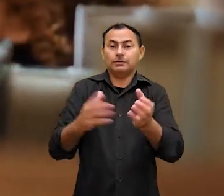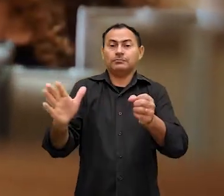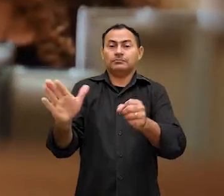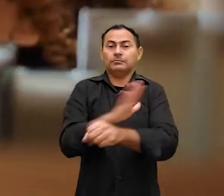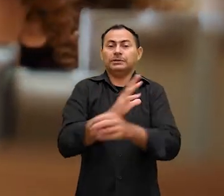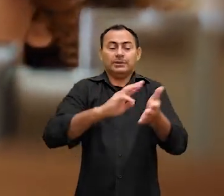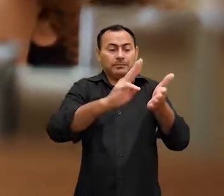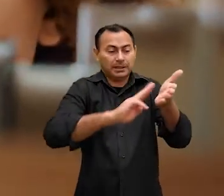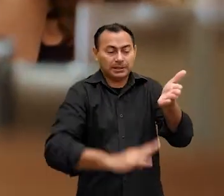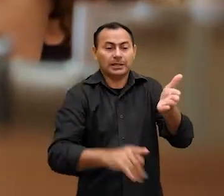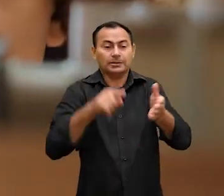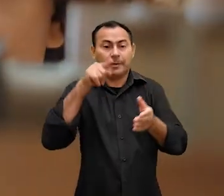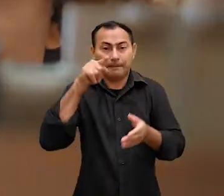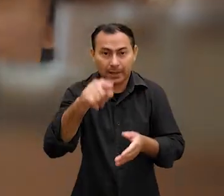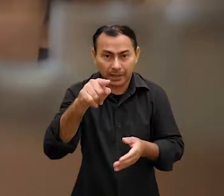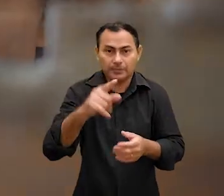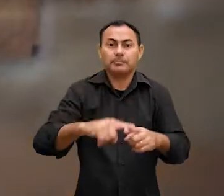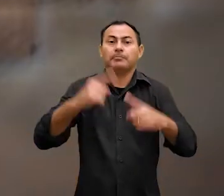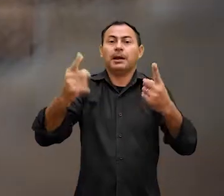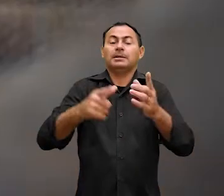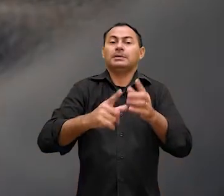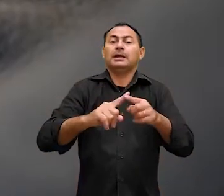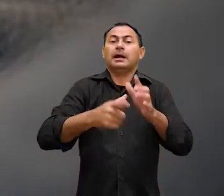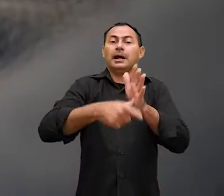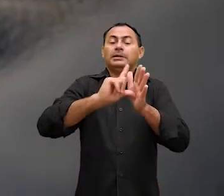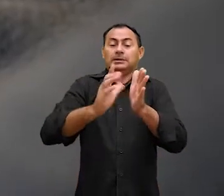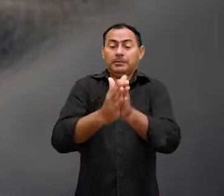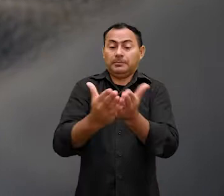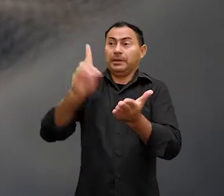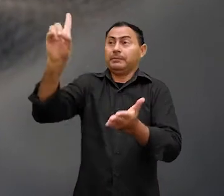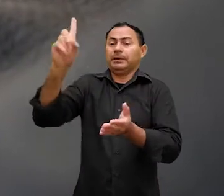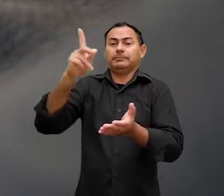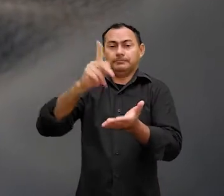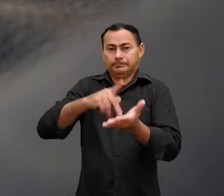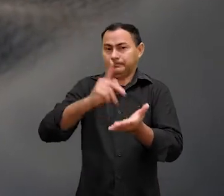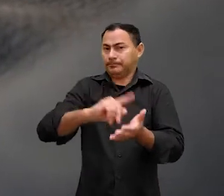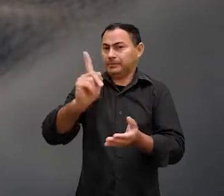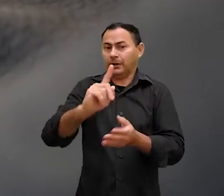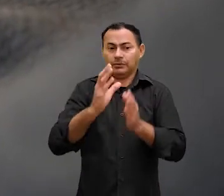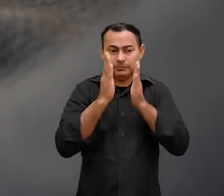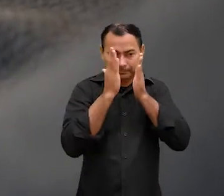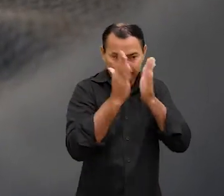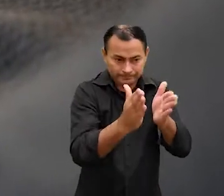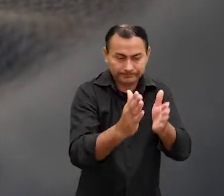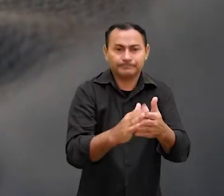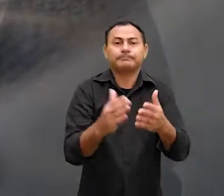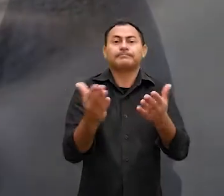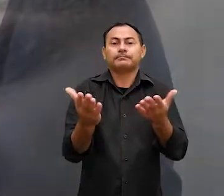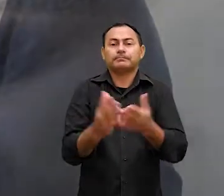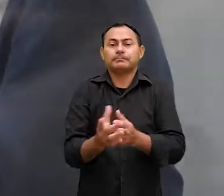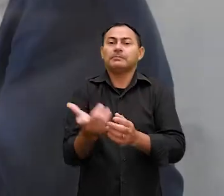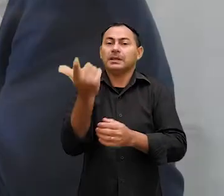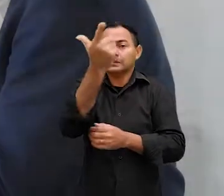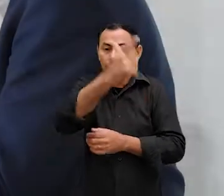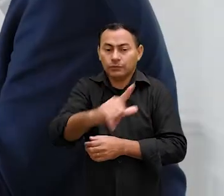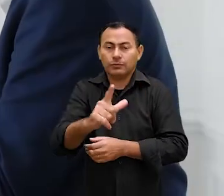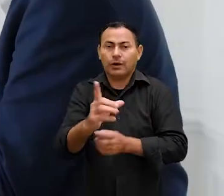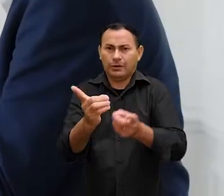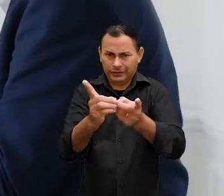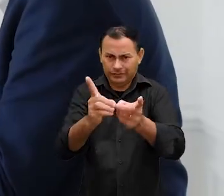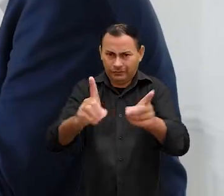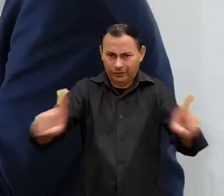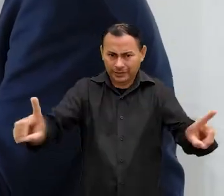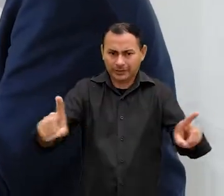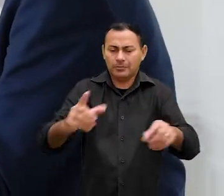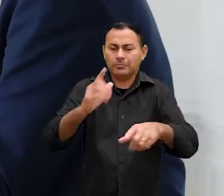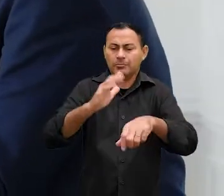repletos de mensagens para eles. Mas antes disso, a Bíblia realmente não é dirigida a eles. Voltando ao divórcio, os problemas